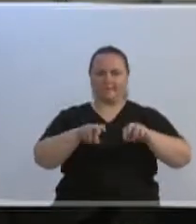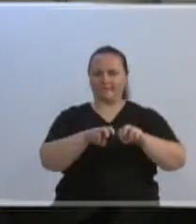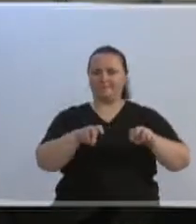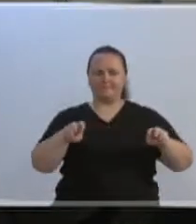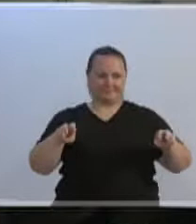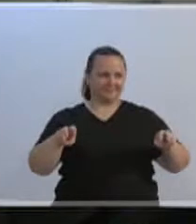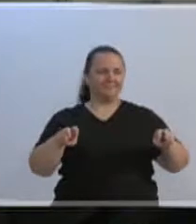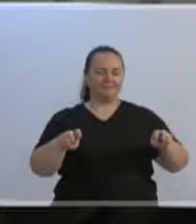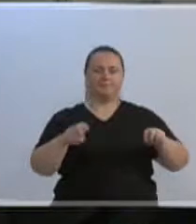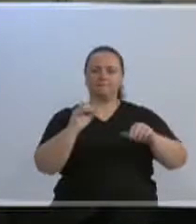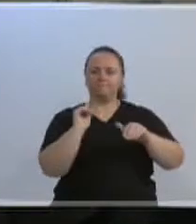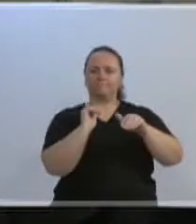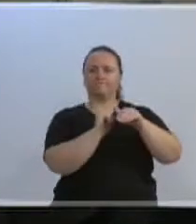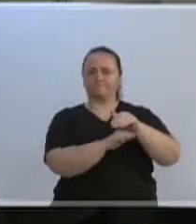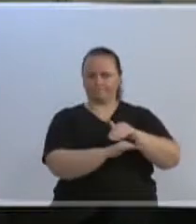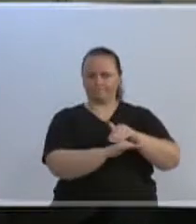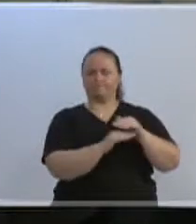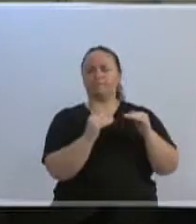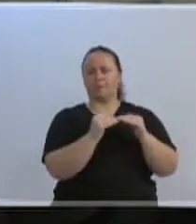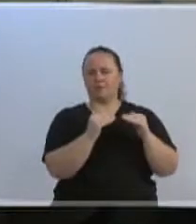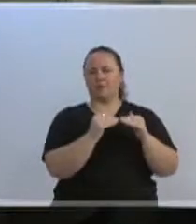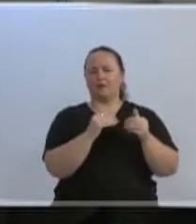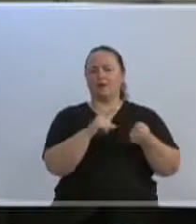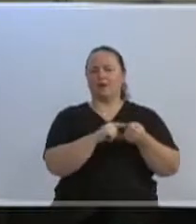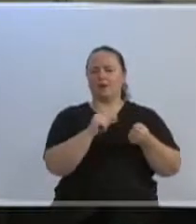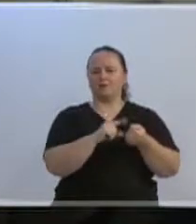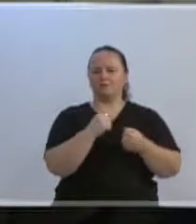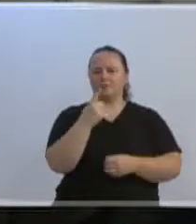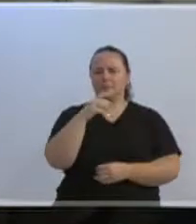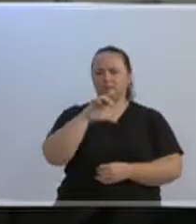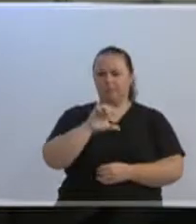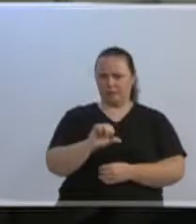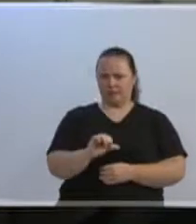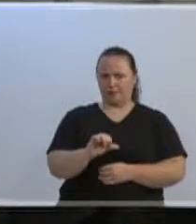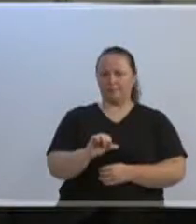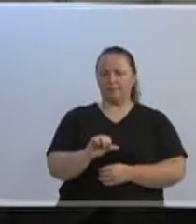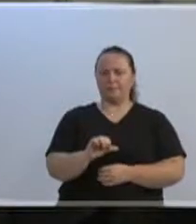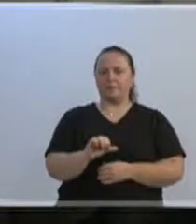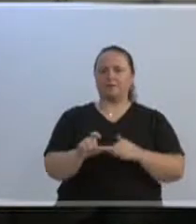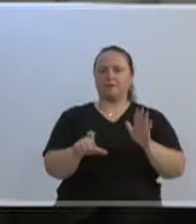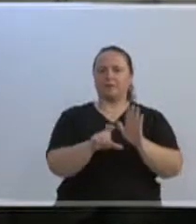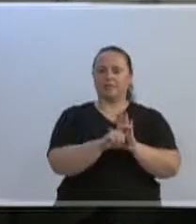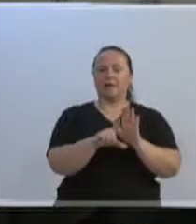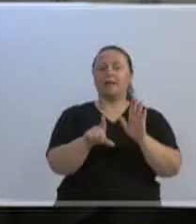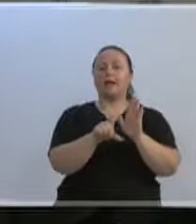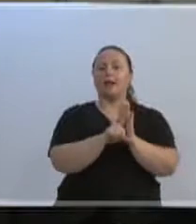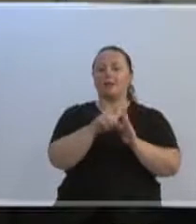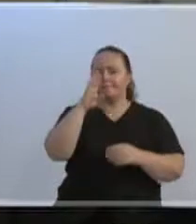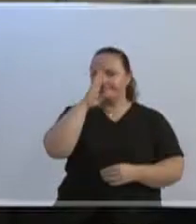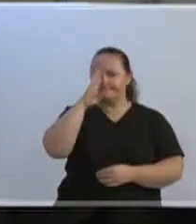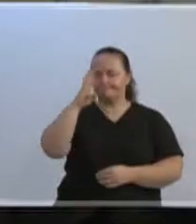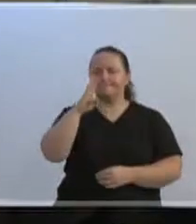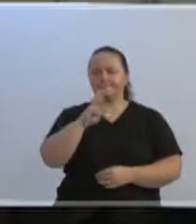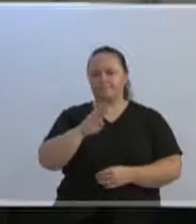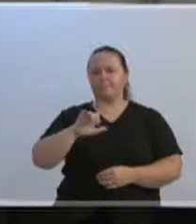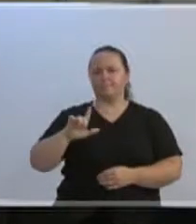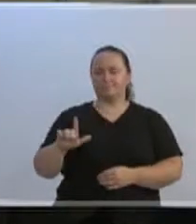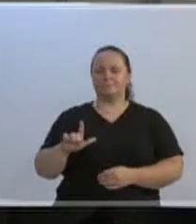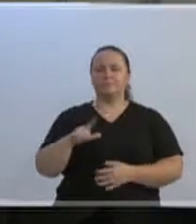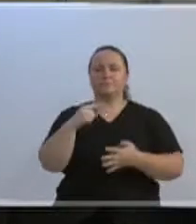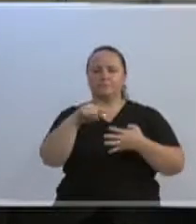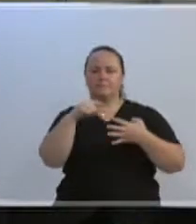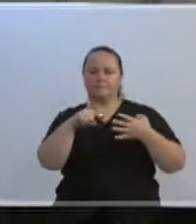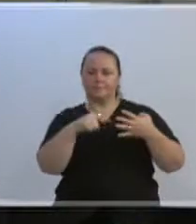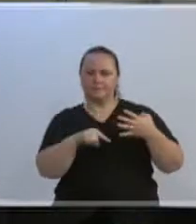ao arquivo de conformidade com o artigo 19 parágrafo 6º da lei orgânica do município dos seguintes